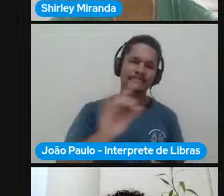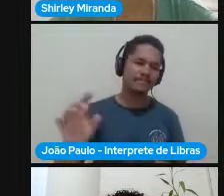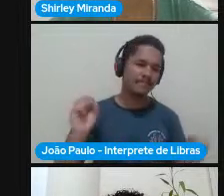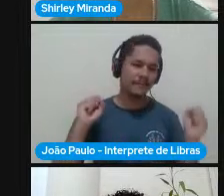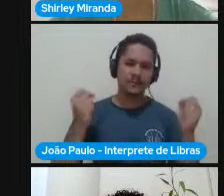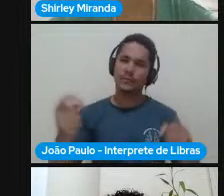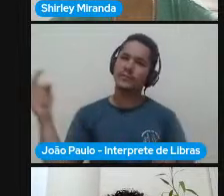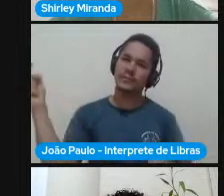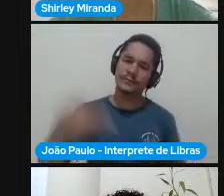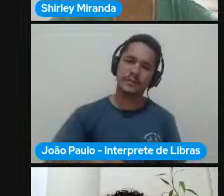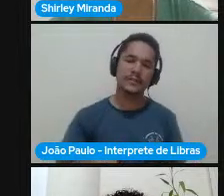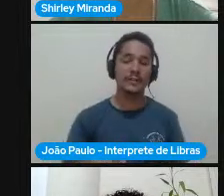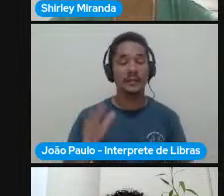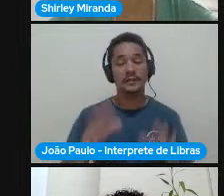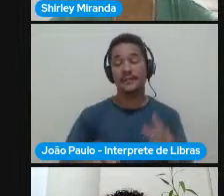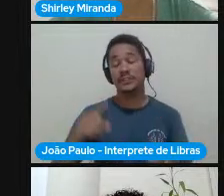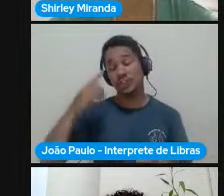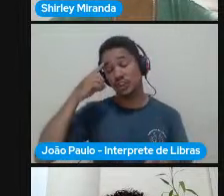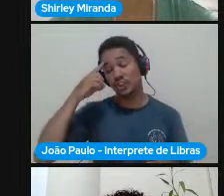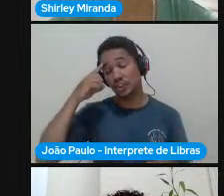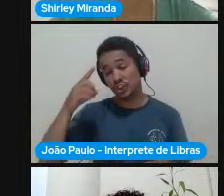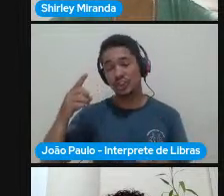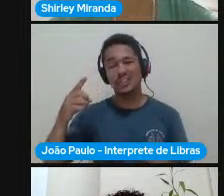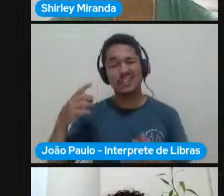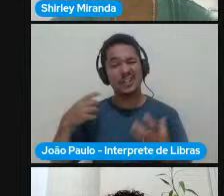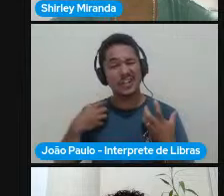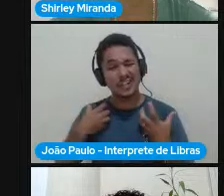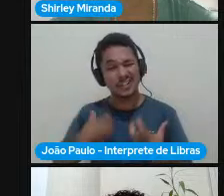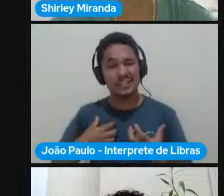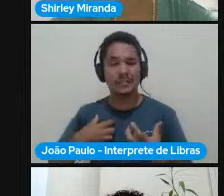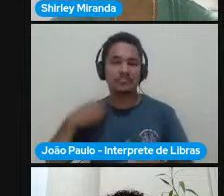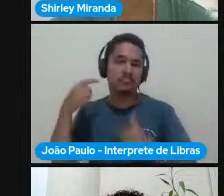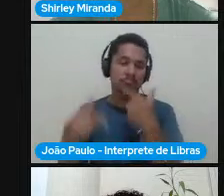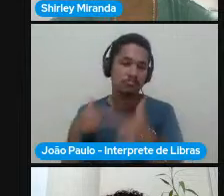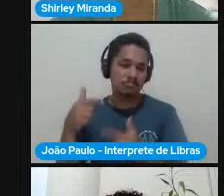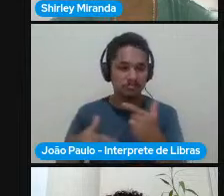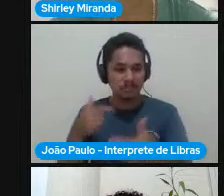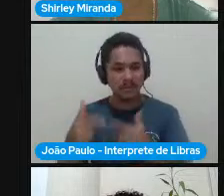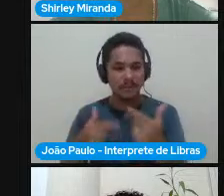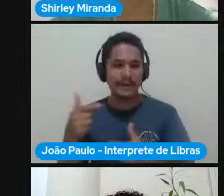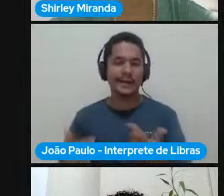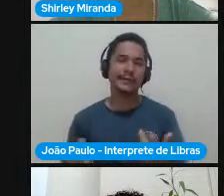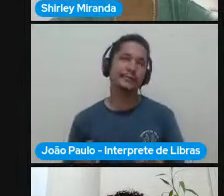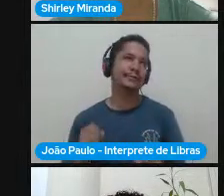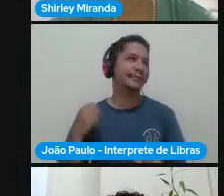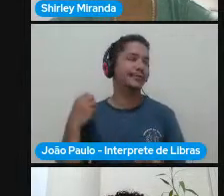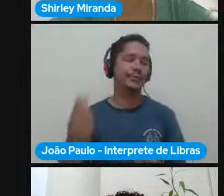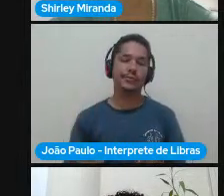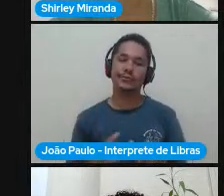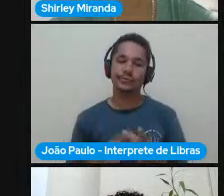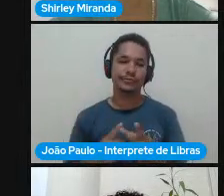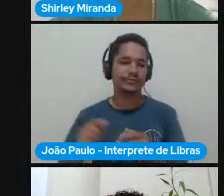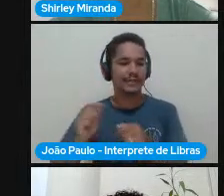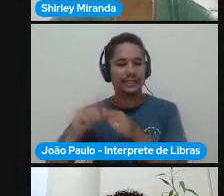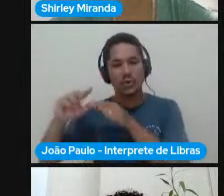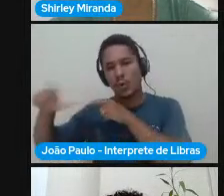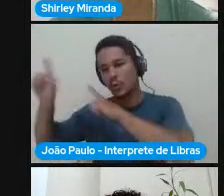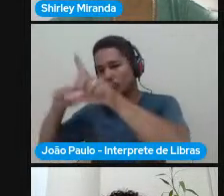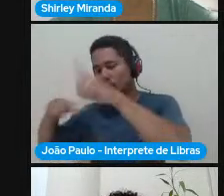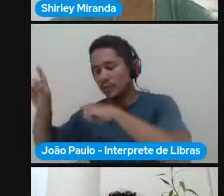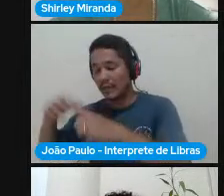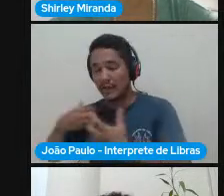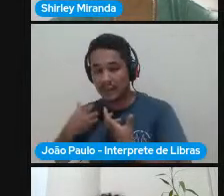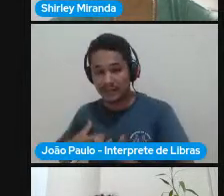estar aí depois de um dia inteiro, né, de atuação, seja ele trabalhando ou fazendo outros afazeres,